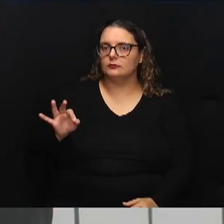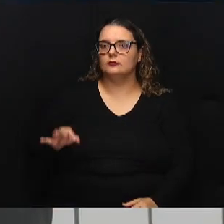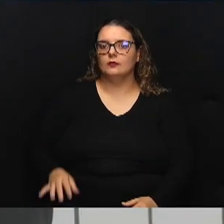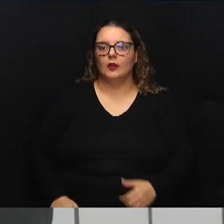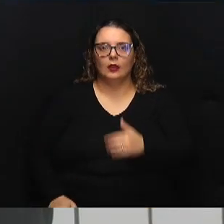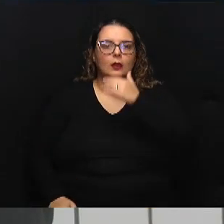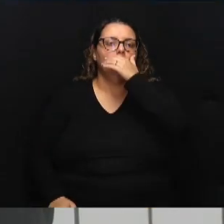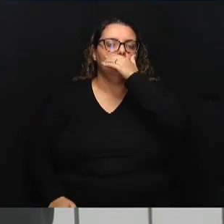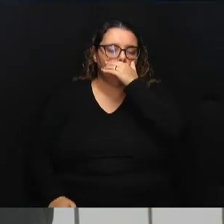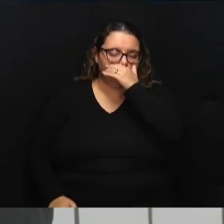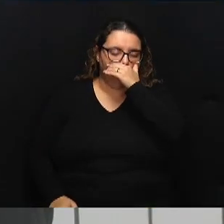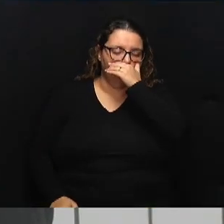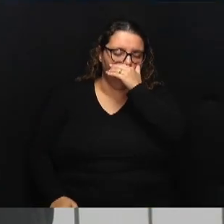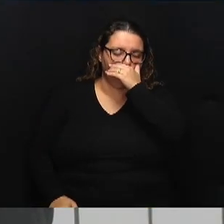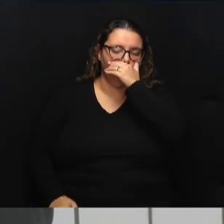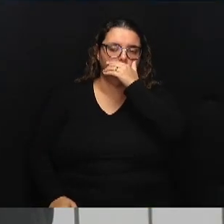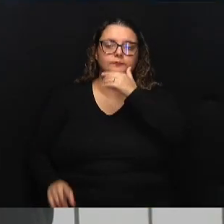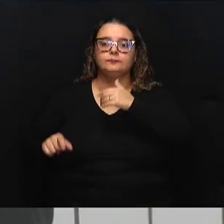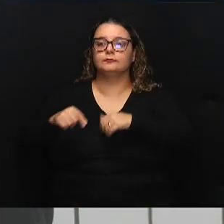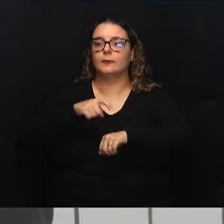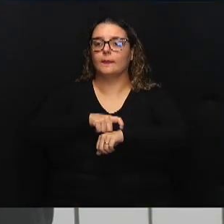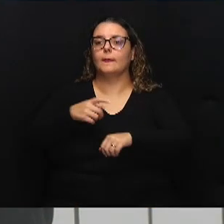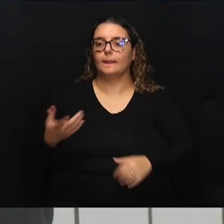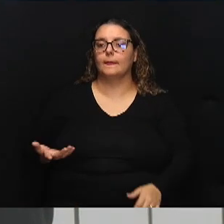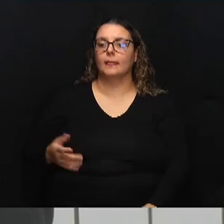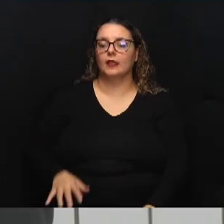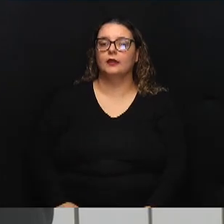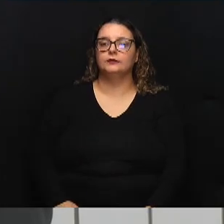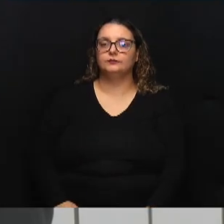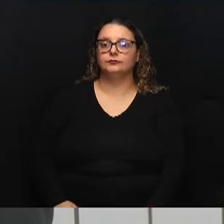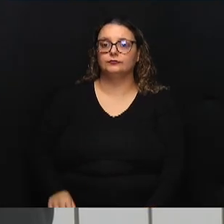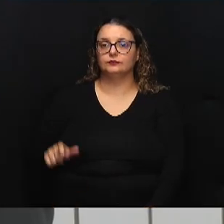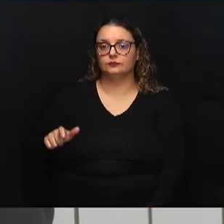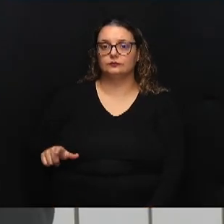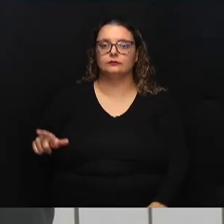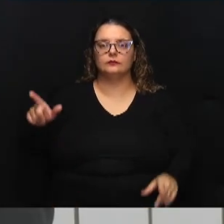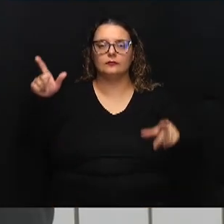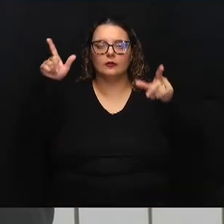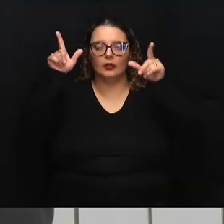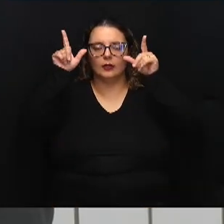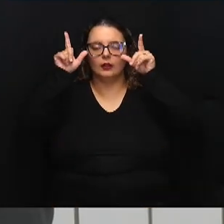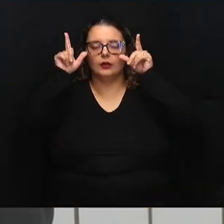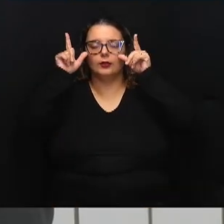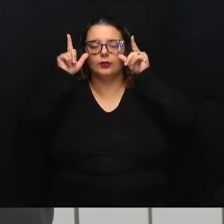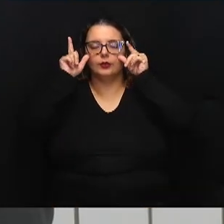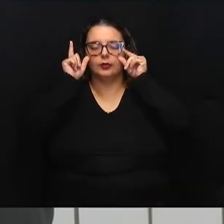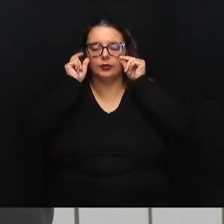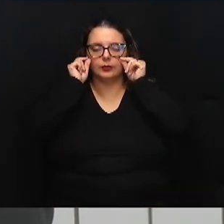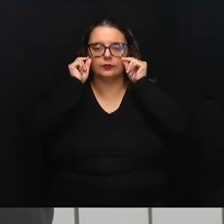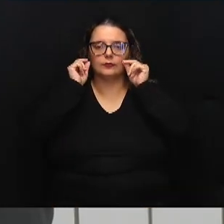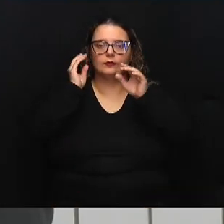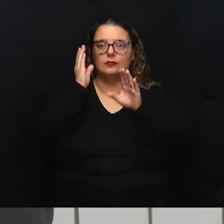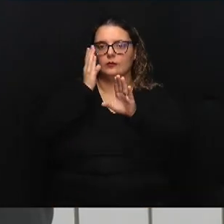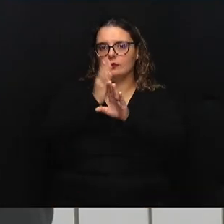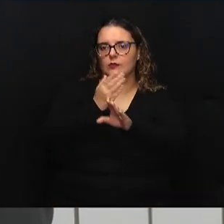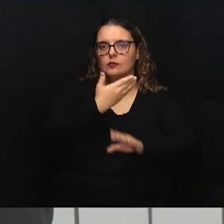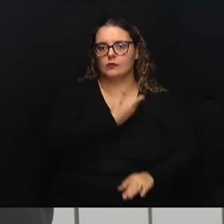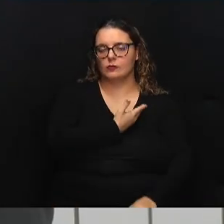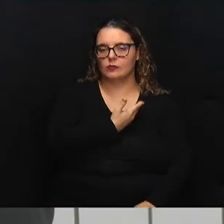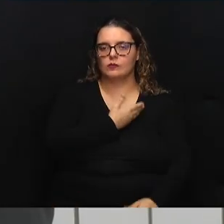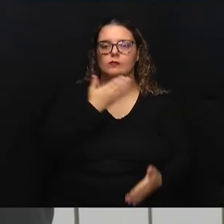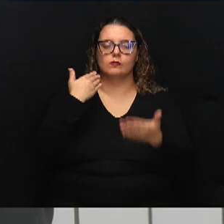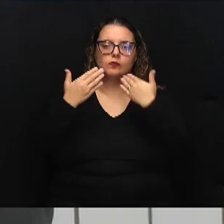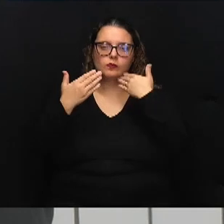esse é o momento que a pessoa pode espairecer, encontrar com os amigos e